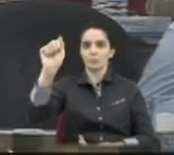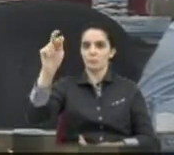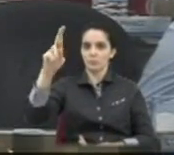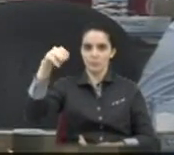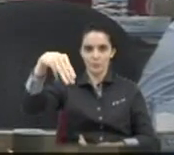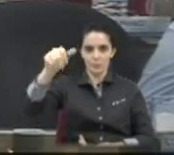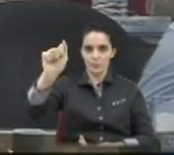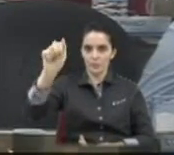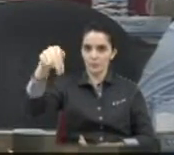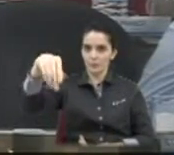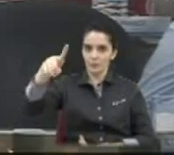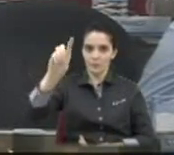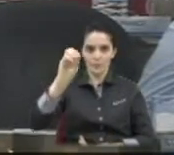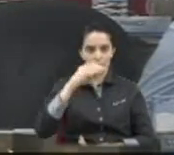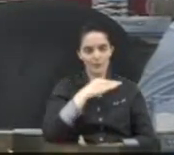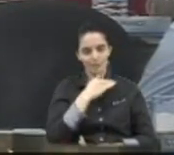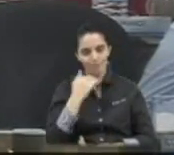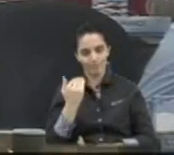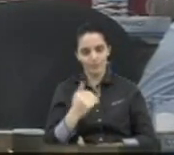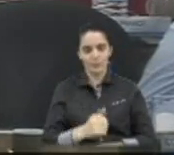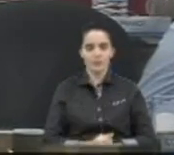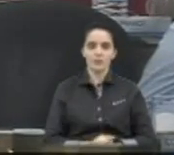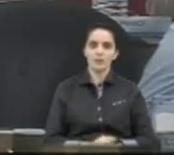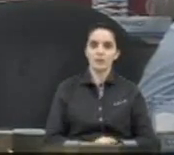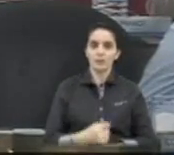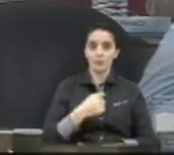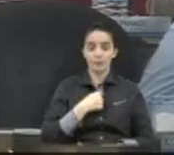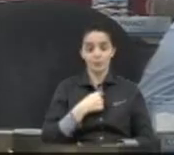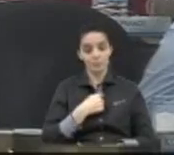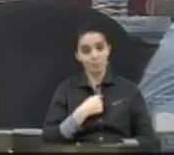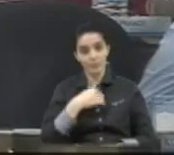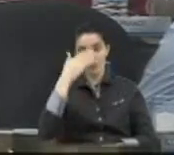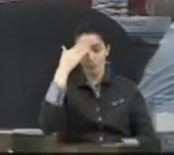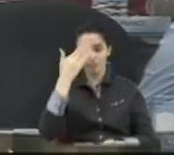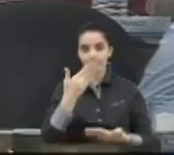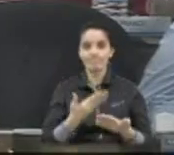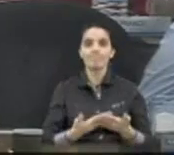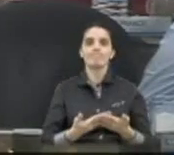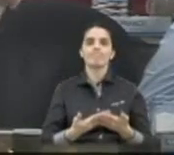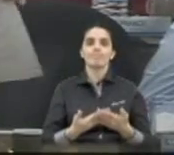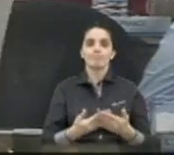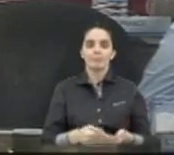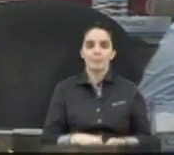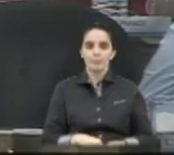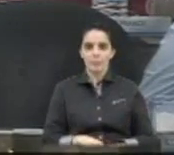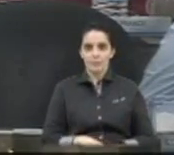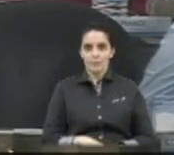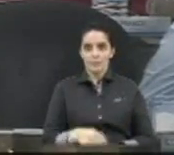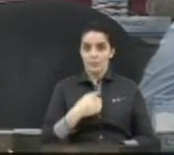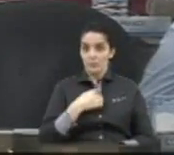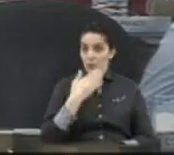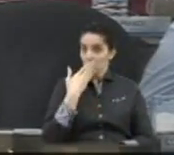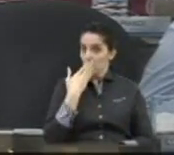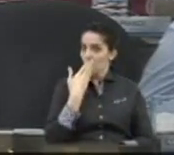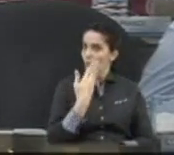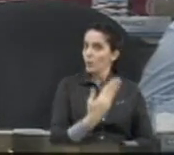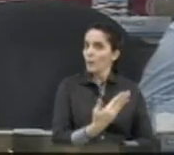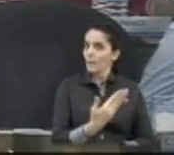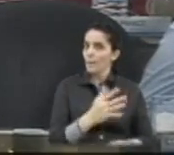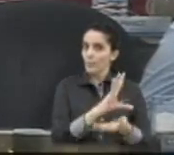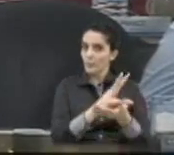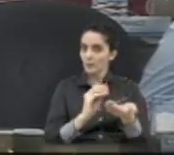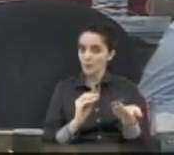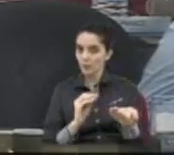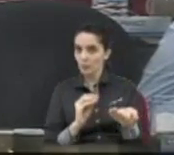havia falecido. E eu fiquei até, para não dizer, eu fui pedir até uma cópia